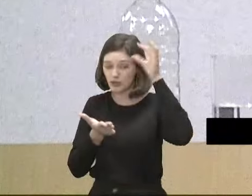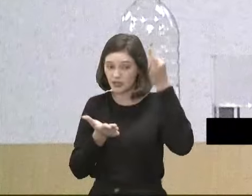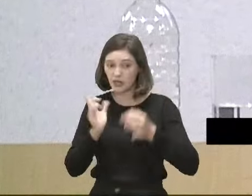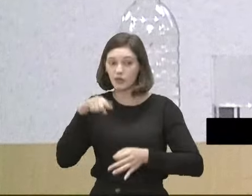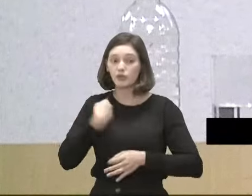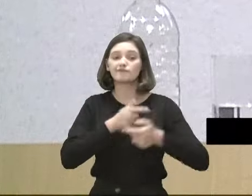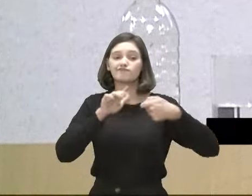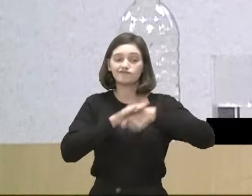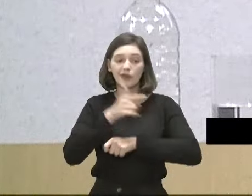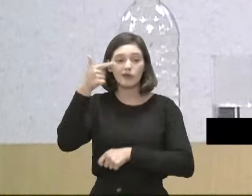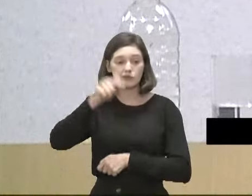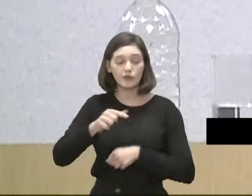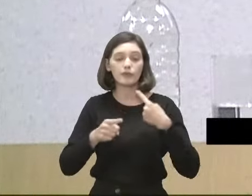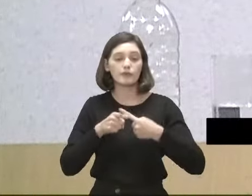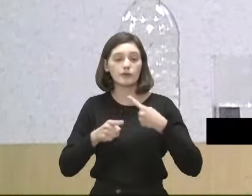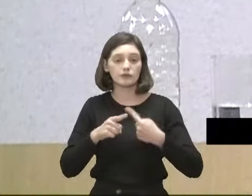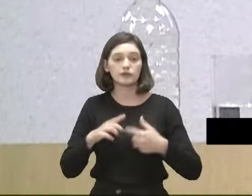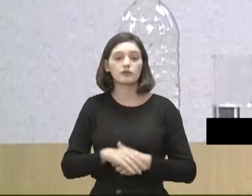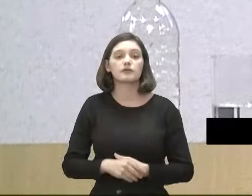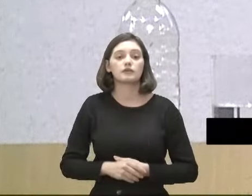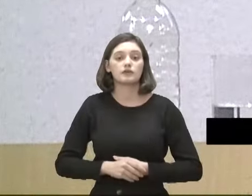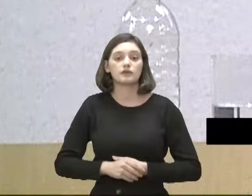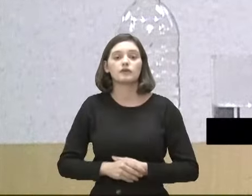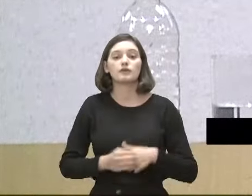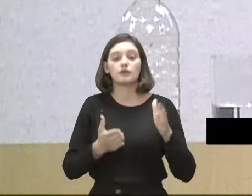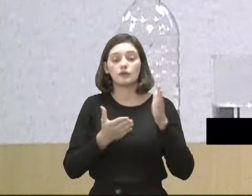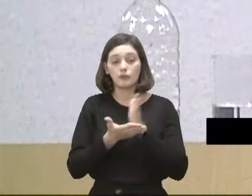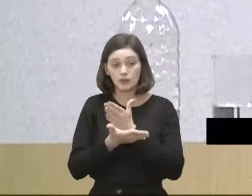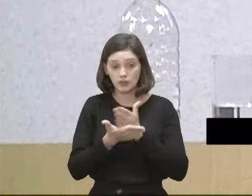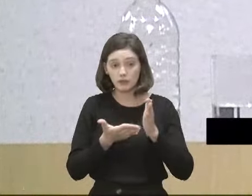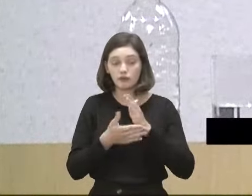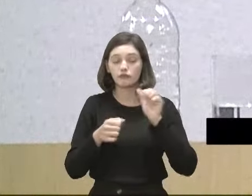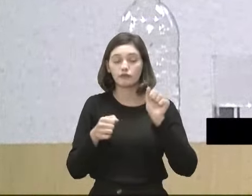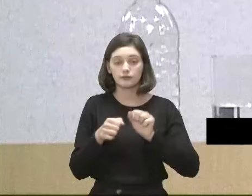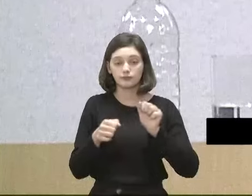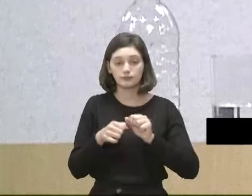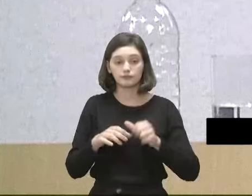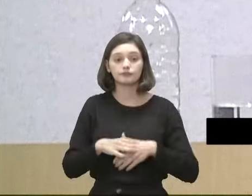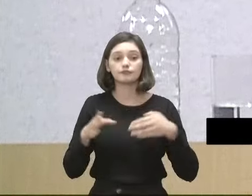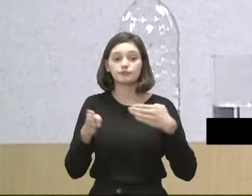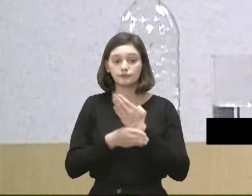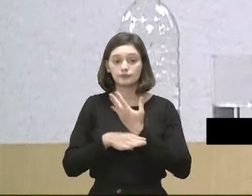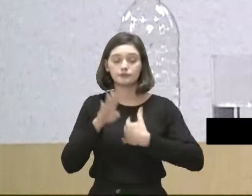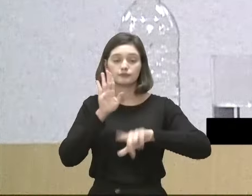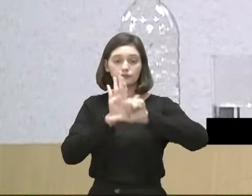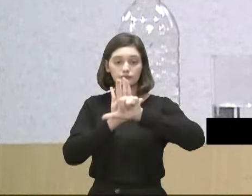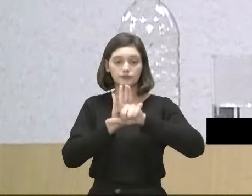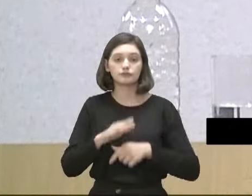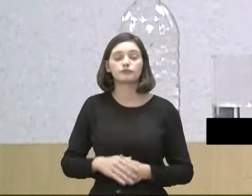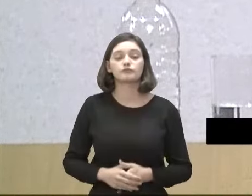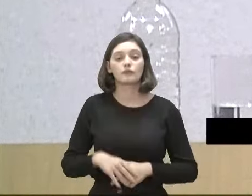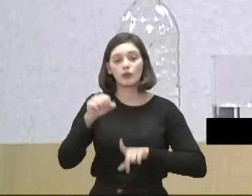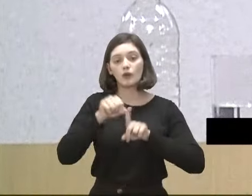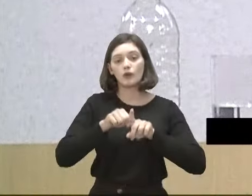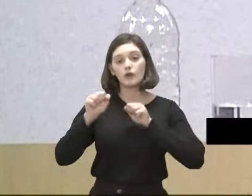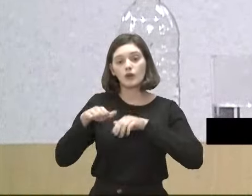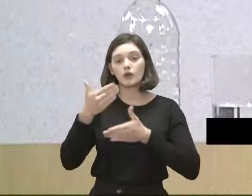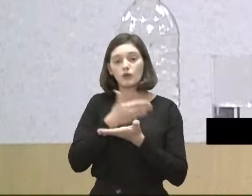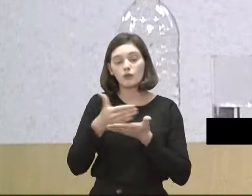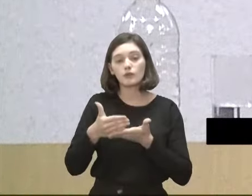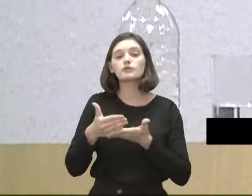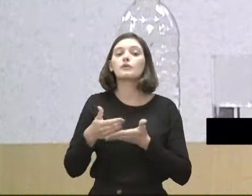reserva novamente. Por isso que é importante que agora o parcelamento foi feito, né? Foi aprovada a lei aqui. Em setembro, a prefeitura começou a pagar a